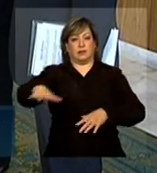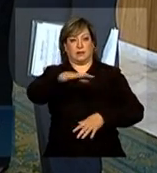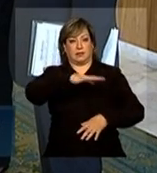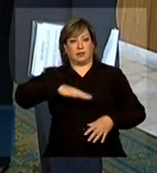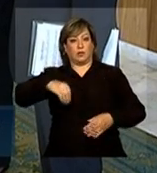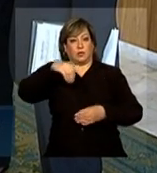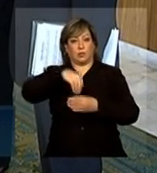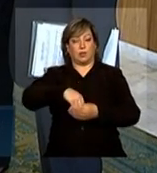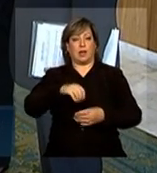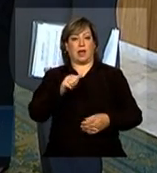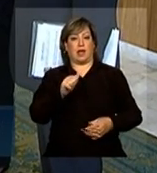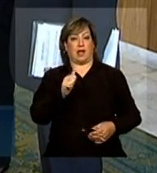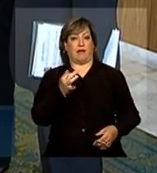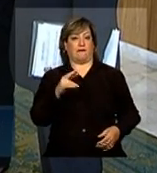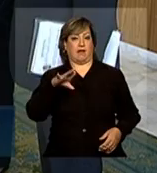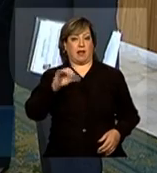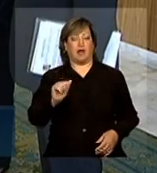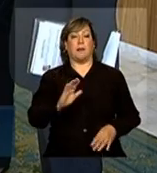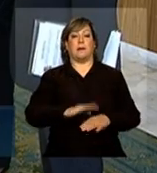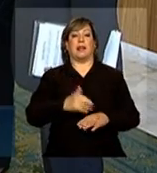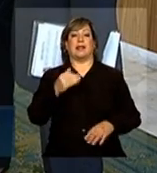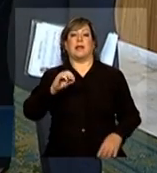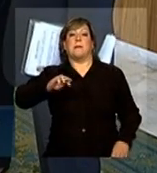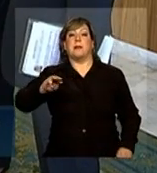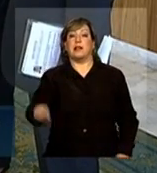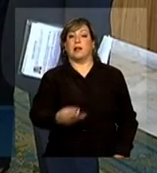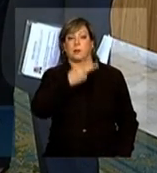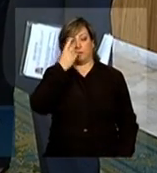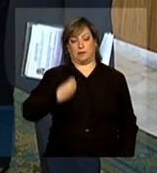de 10 milhões de habitantes.